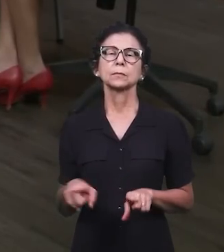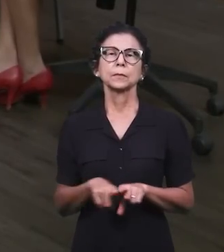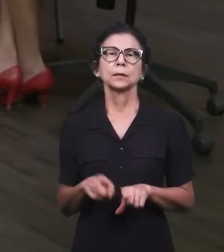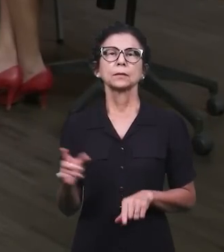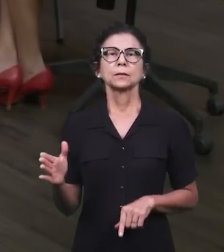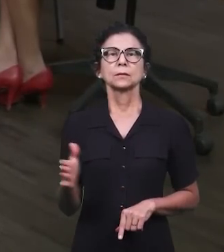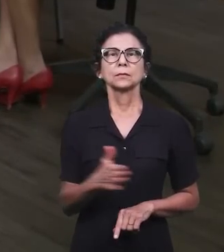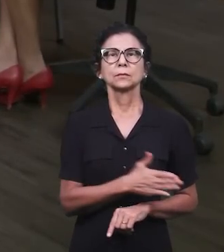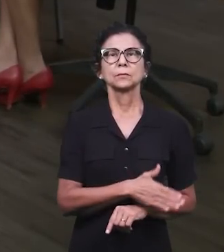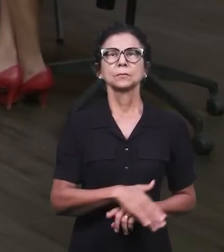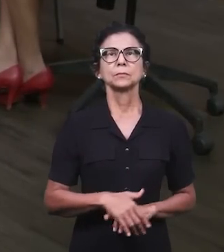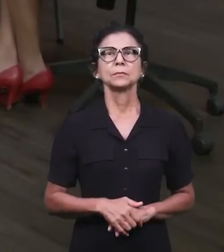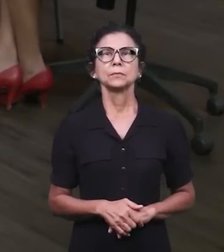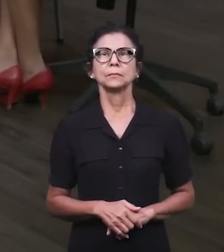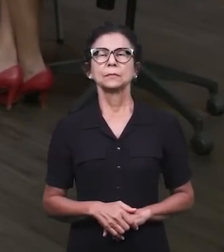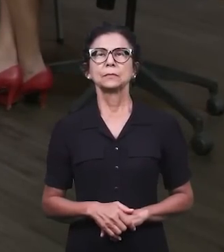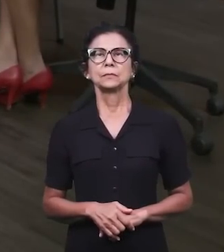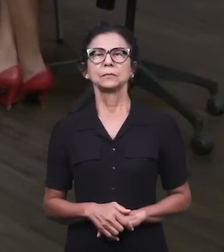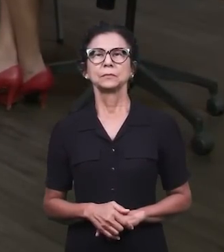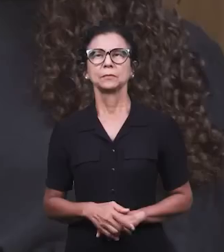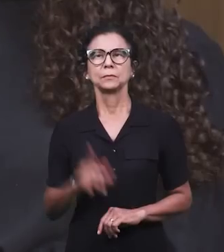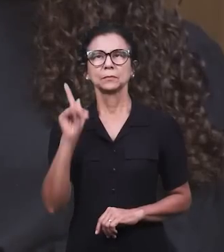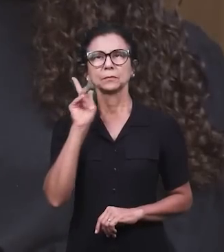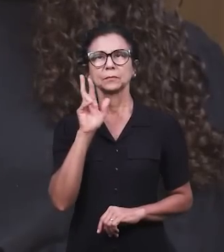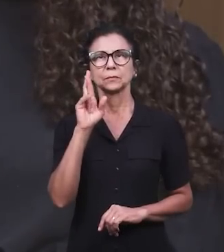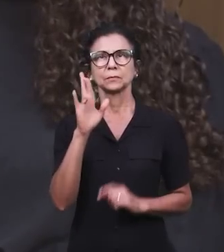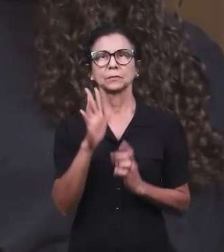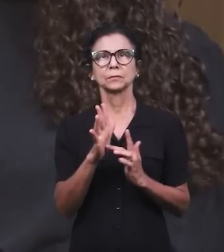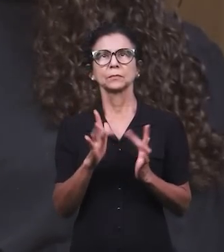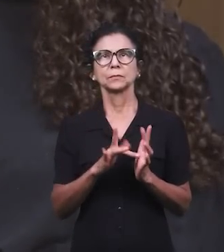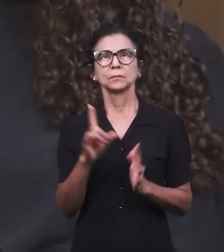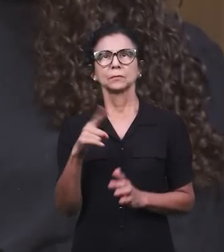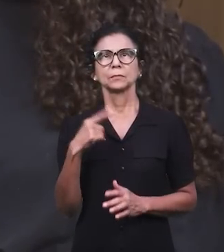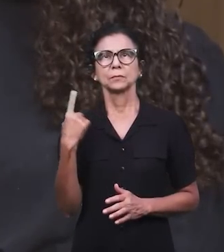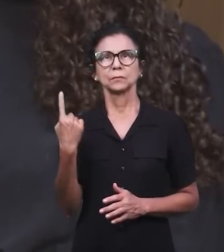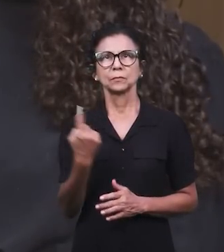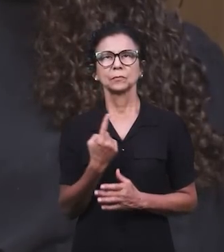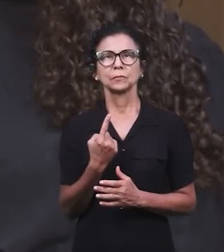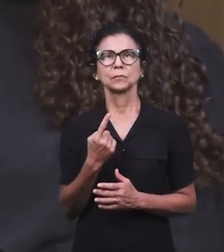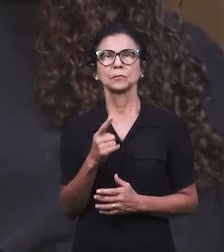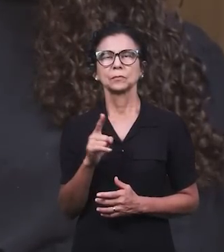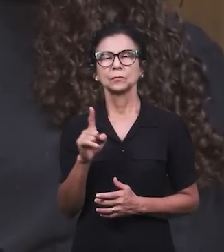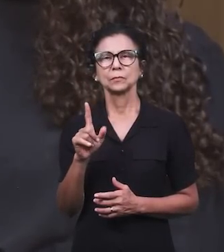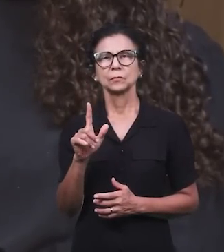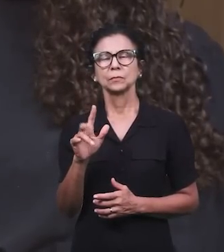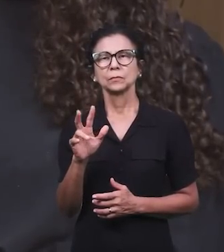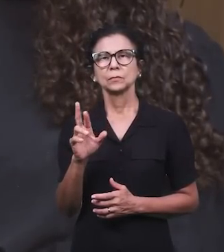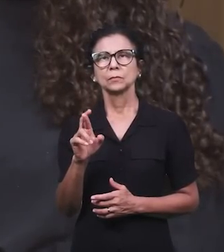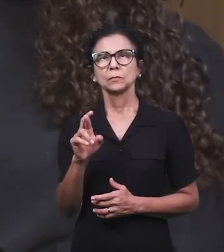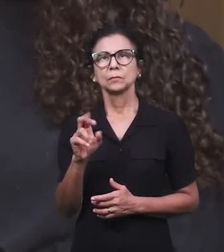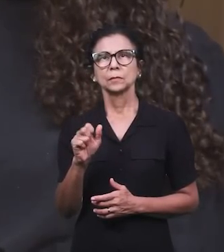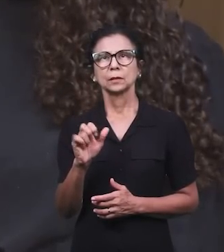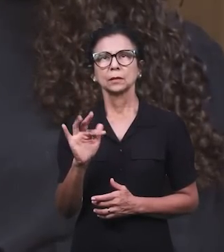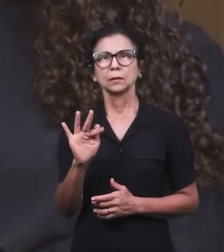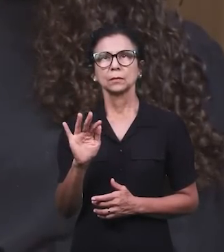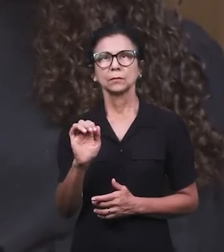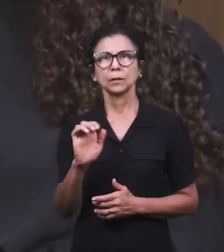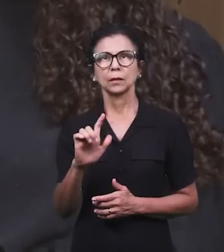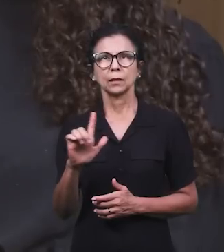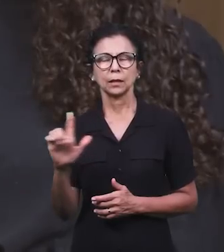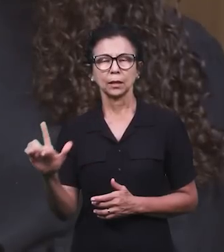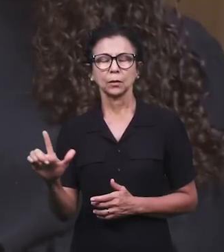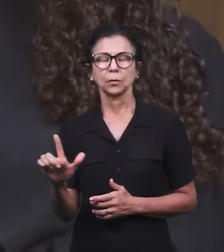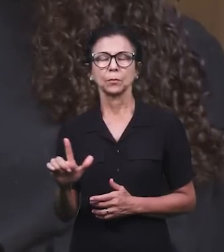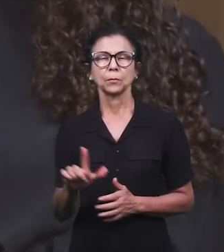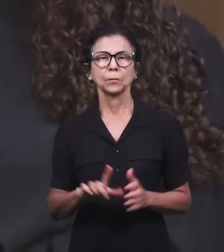chegou a vez do Rafael. A paz do Senhor a todos, me chamo Rafael. Pastor, todo jejum, ele